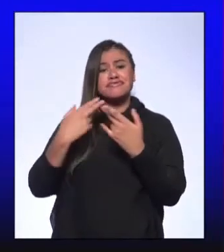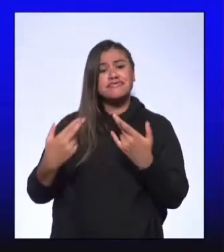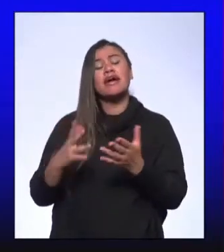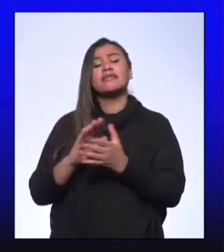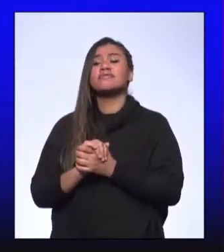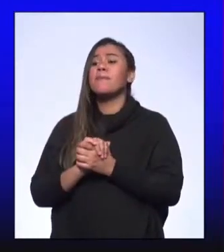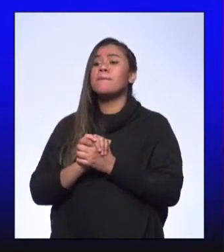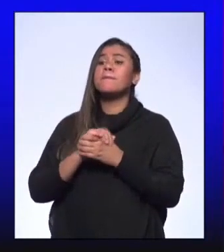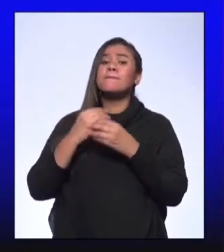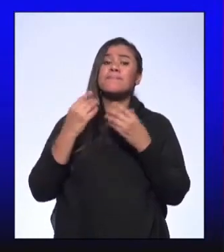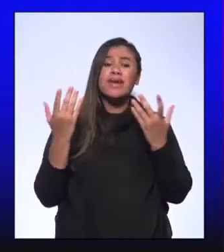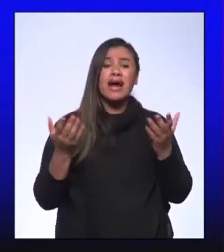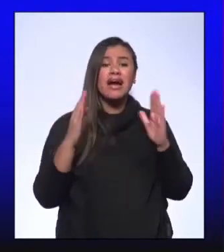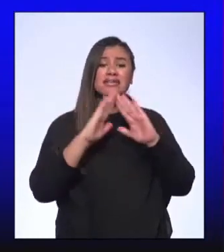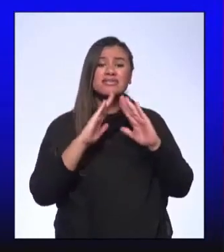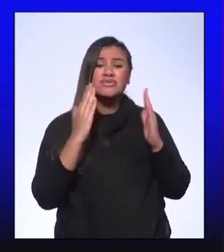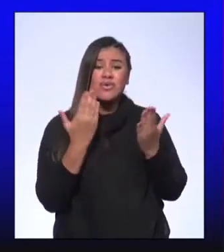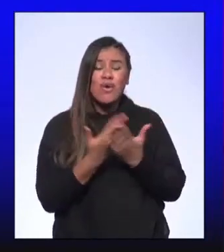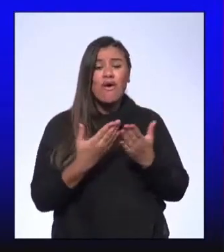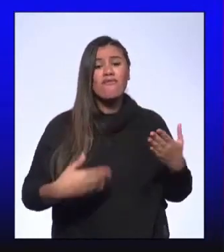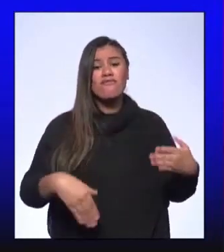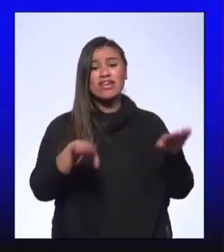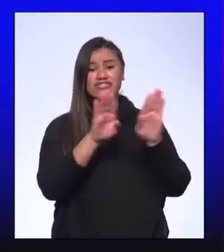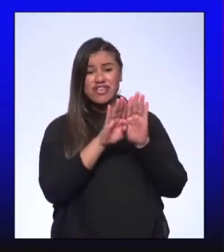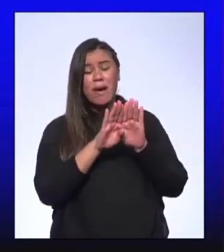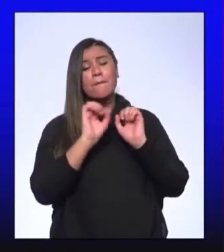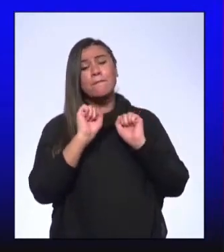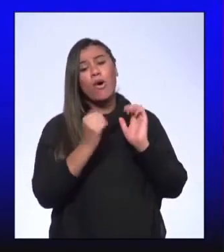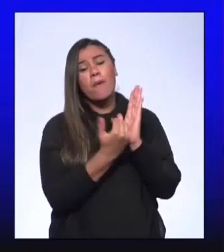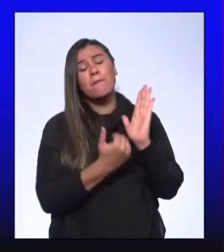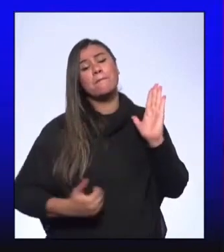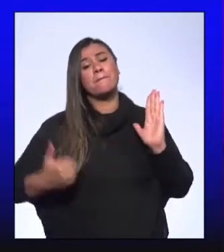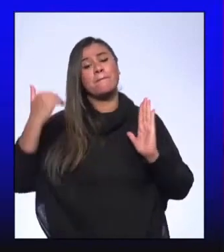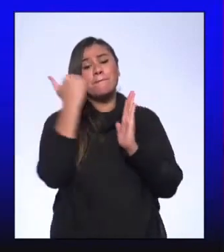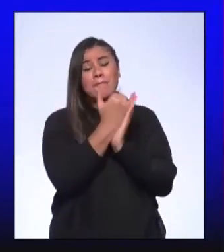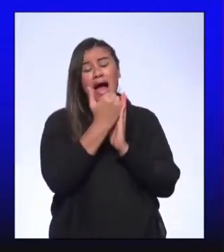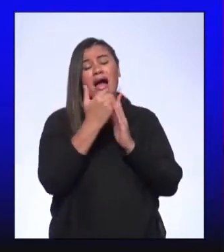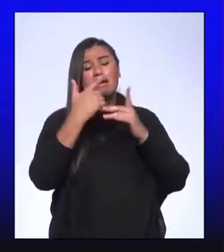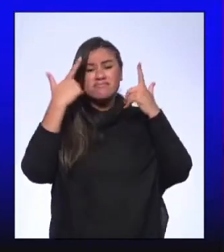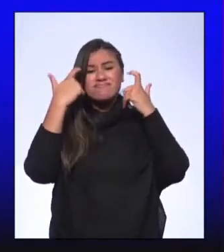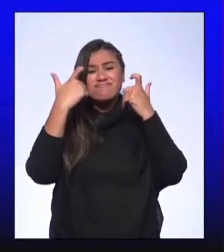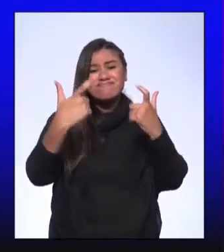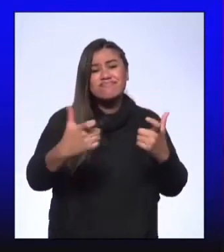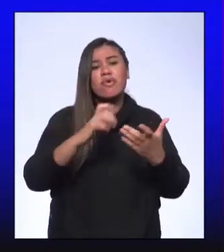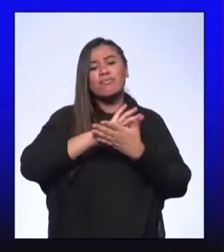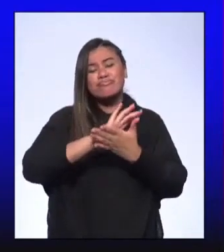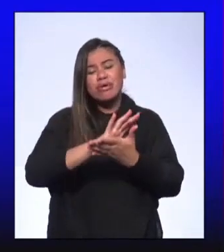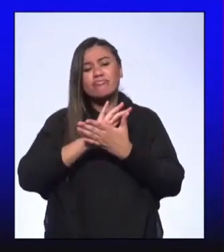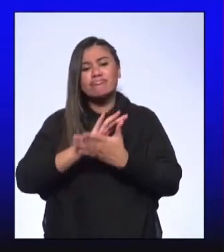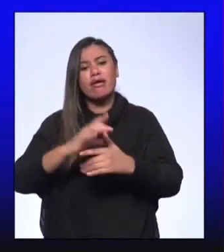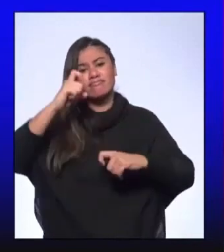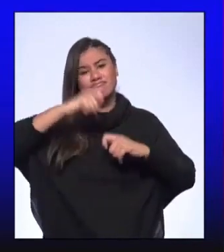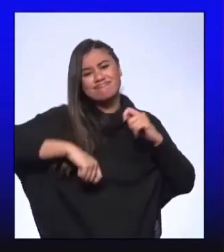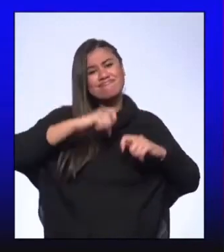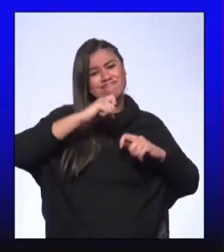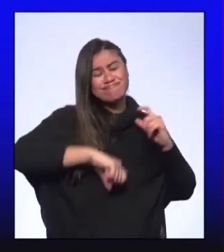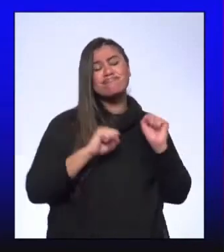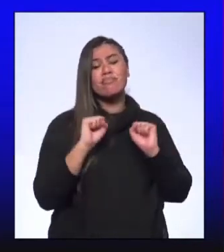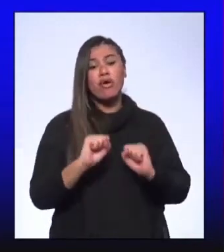essas crianças em maior risco desse tipo de evento, e estudos americanos feitos na Universidade de